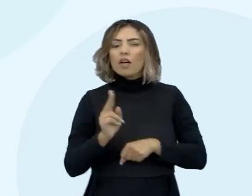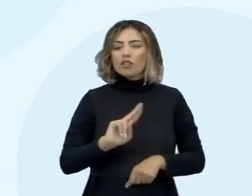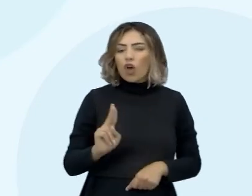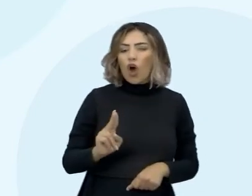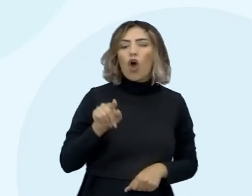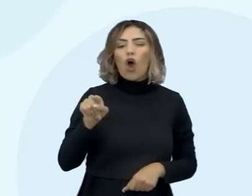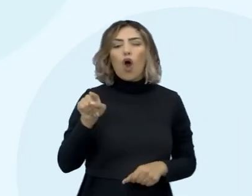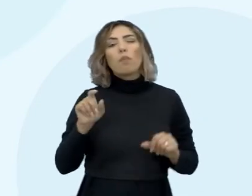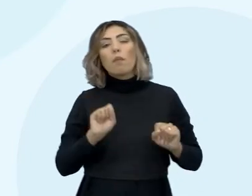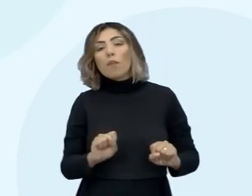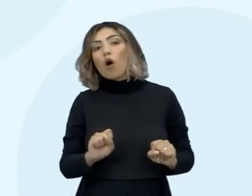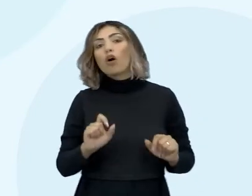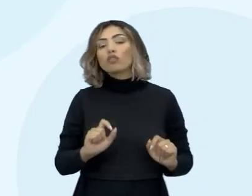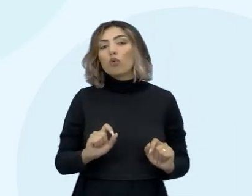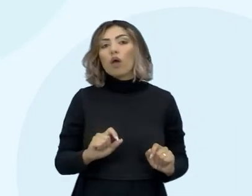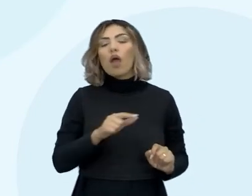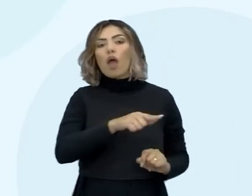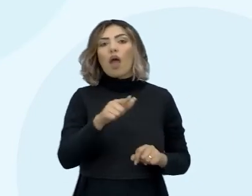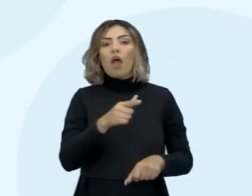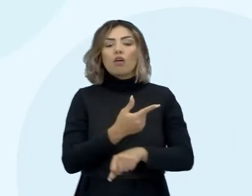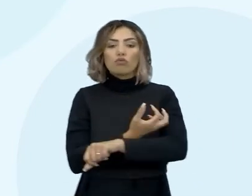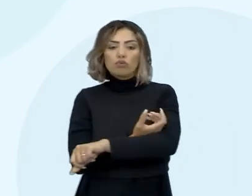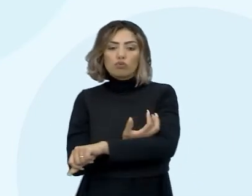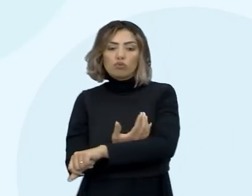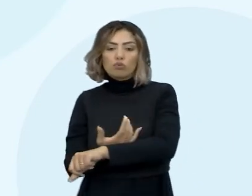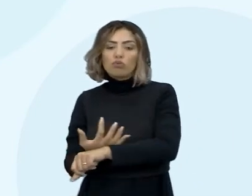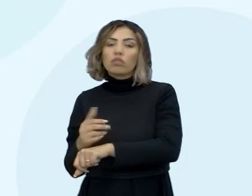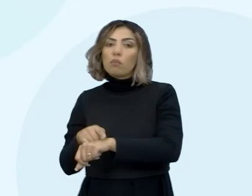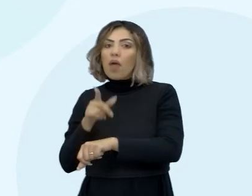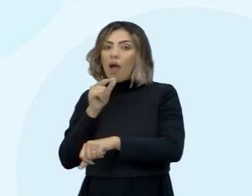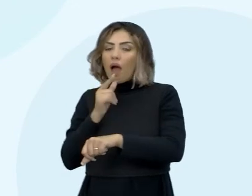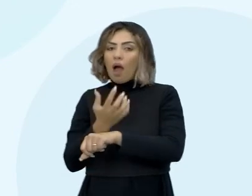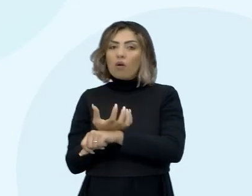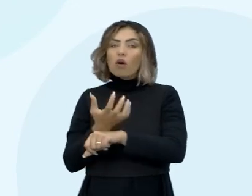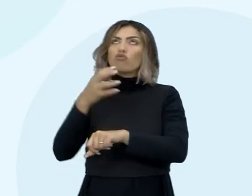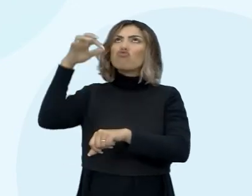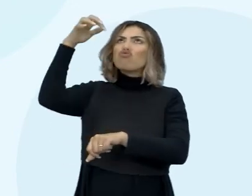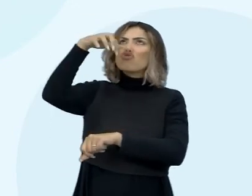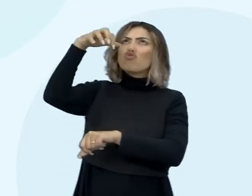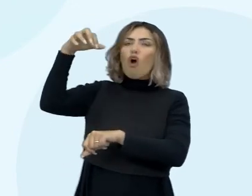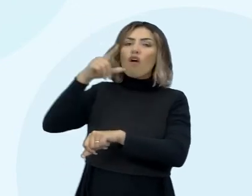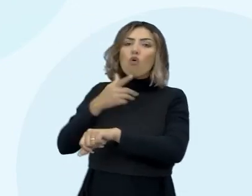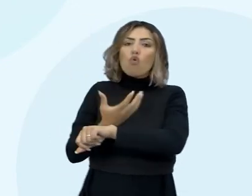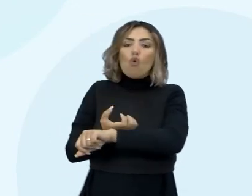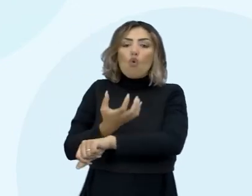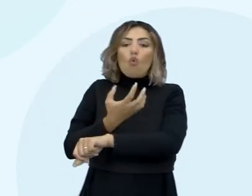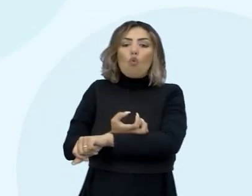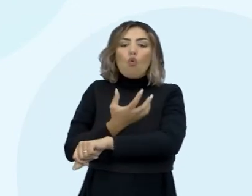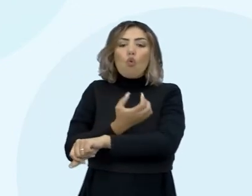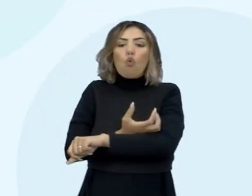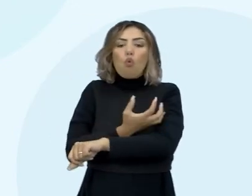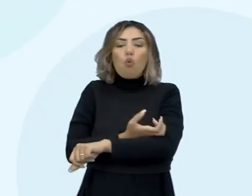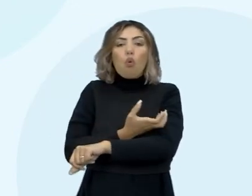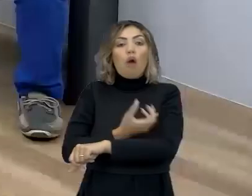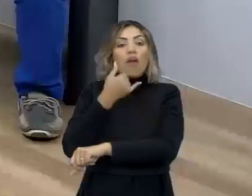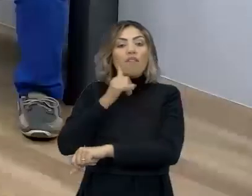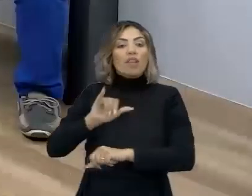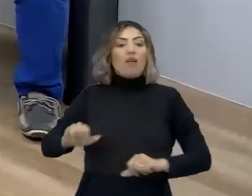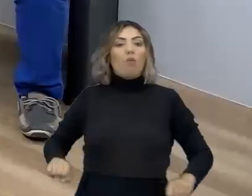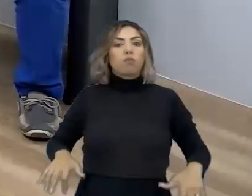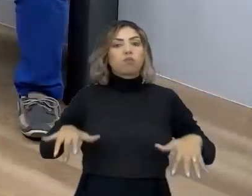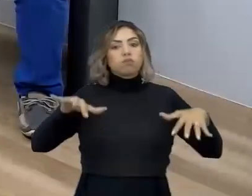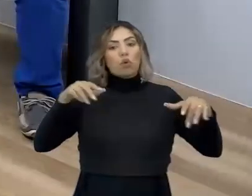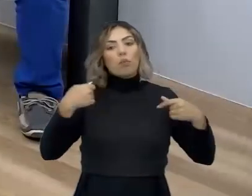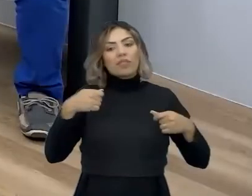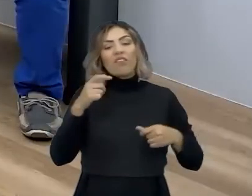de filtração para recolher as águas, né, das chuvas, tudo isso para evitar inundações. Exatamente. Então, áreas verdes,